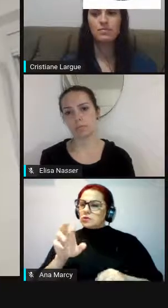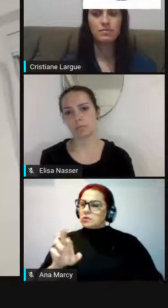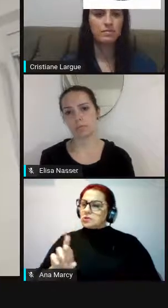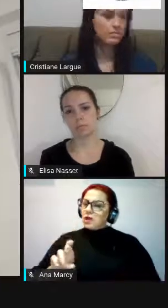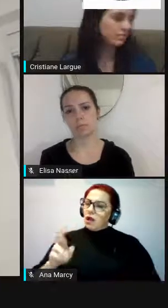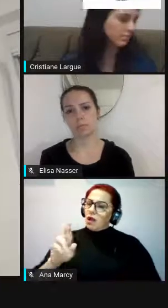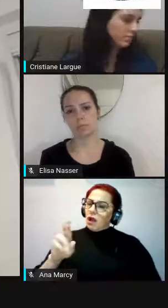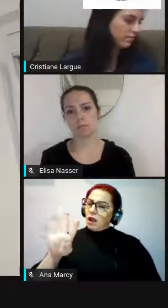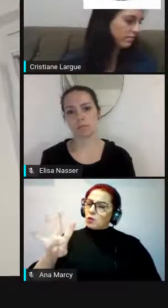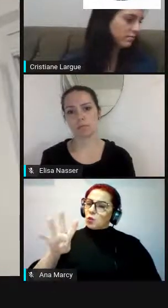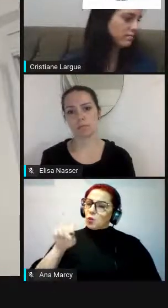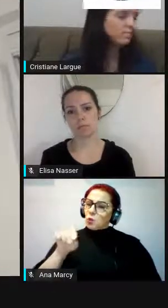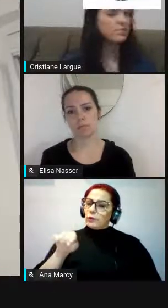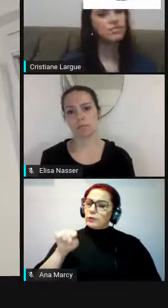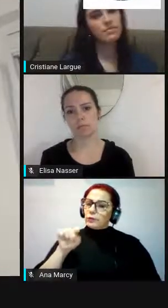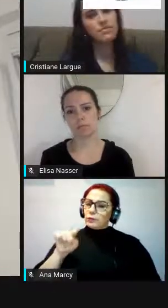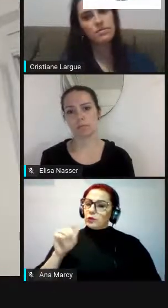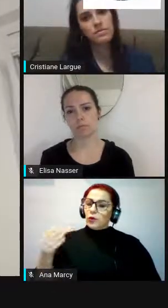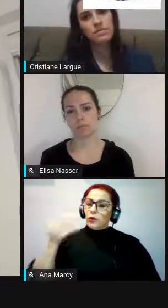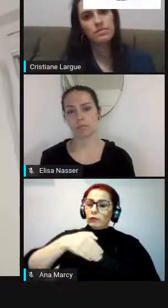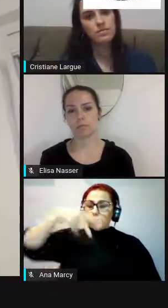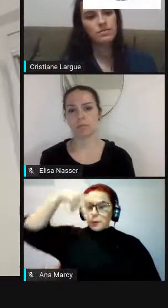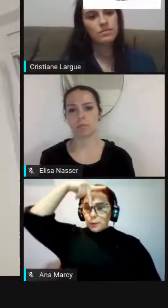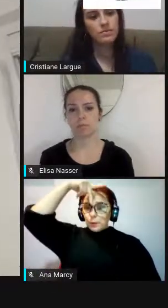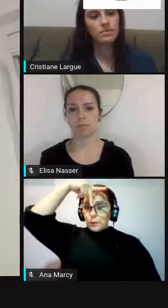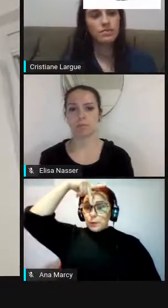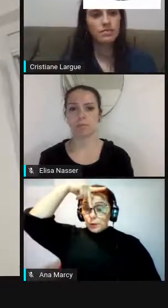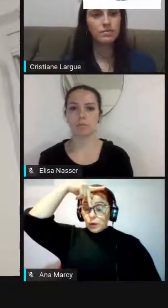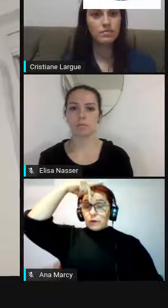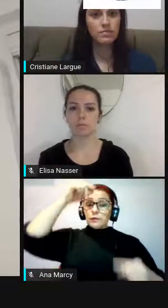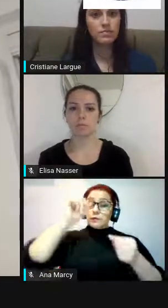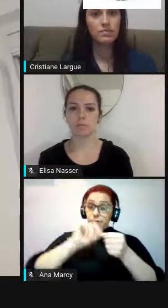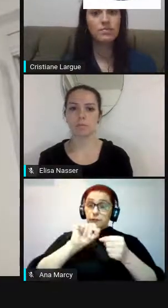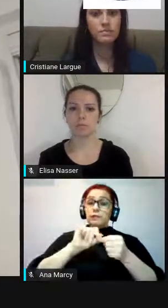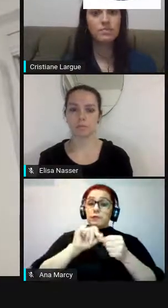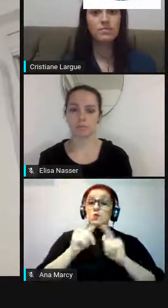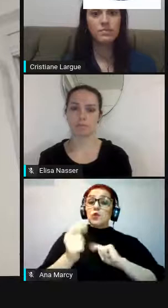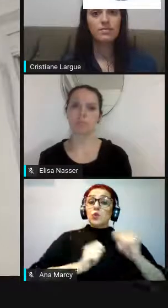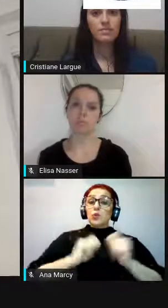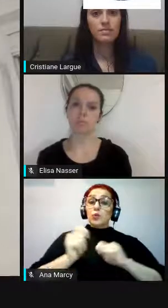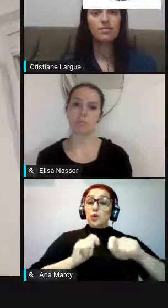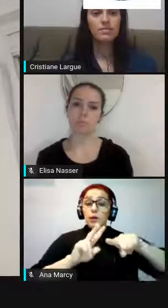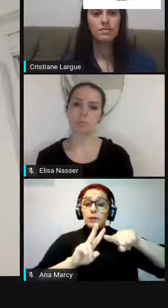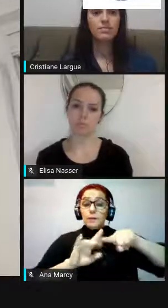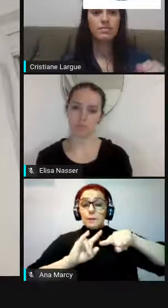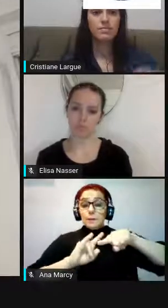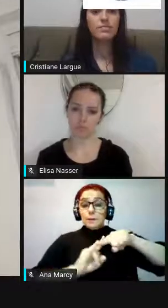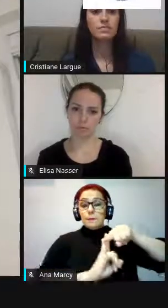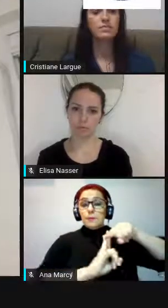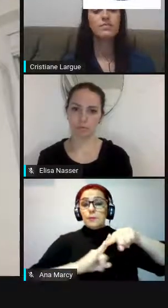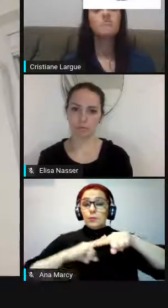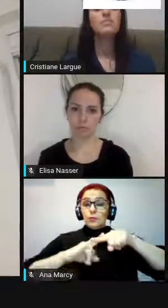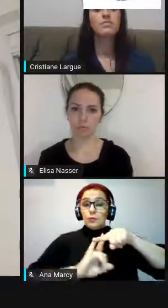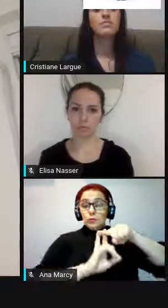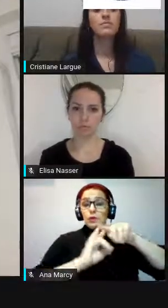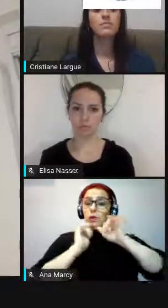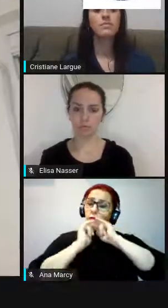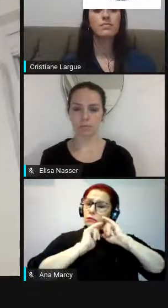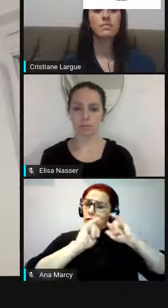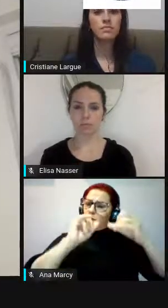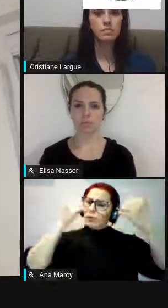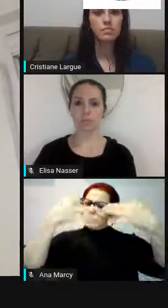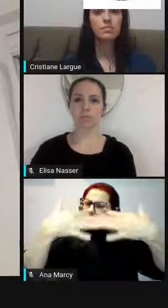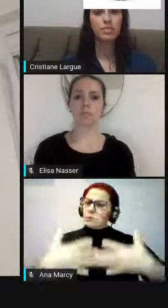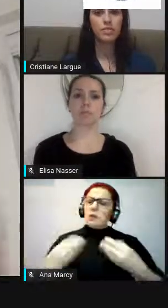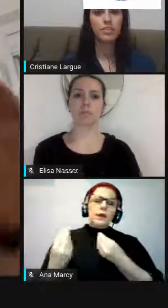estava em Pelotas agora há uns dias atrás fazendo um desse serviço no serviço de manejo de morcego que eu vou explicar até para vocês aqui por cima como que é